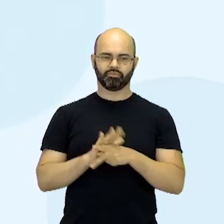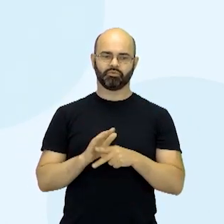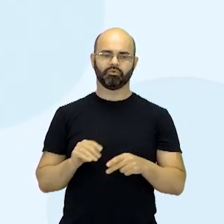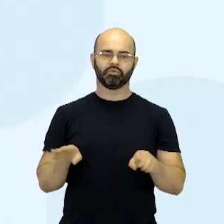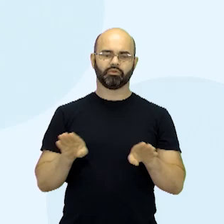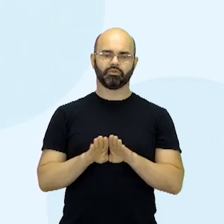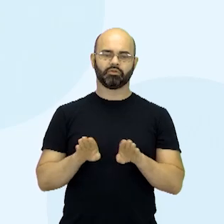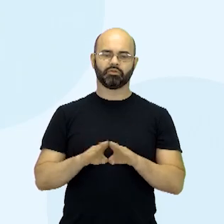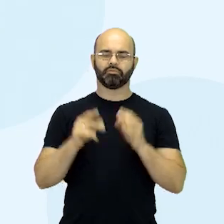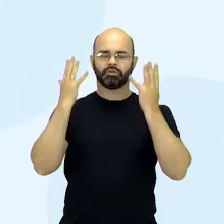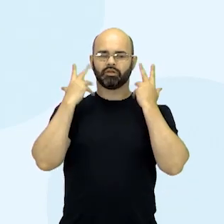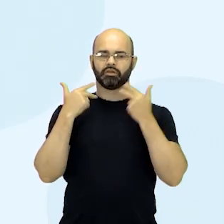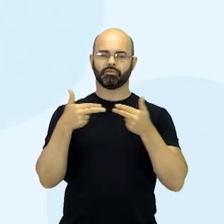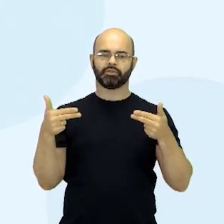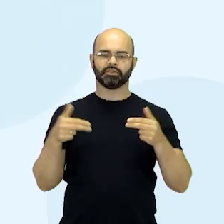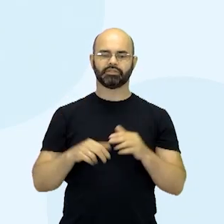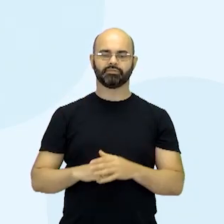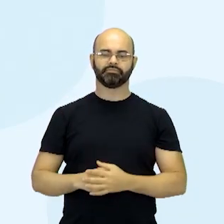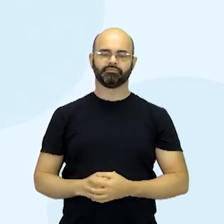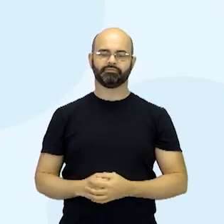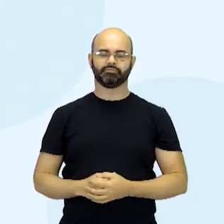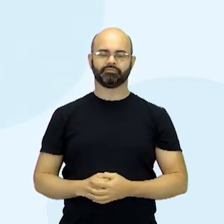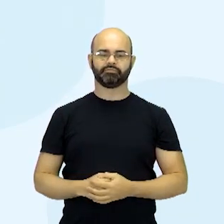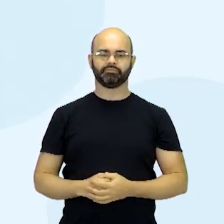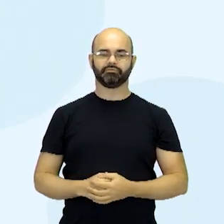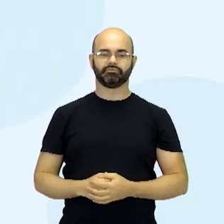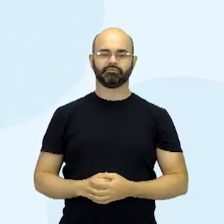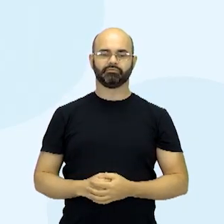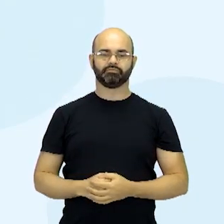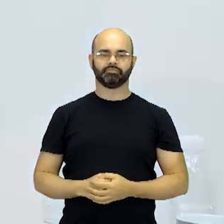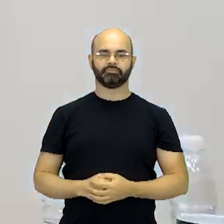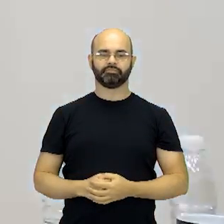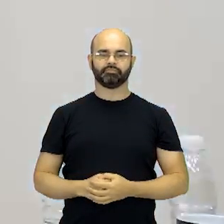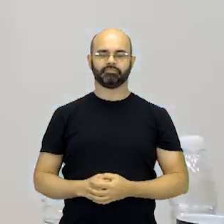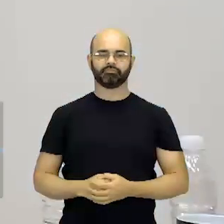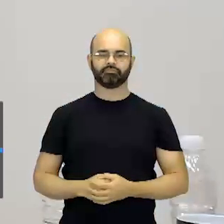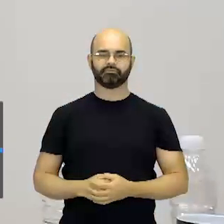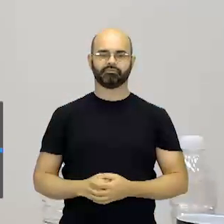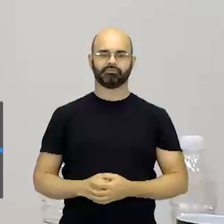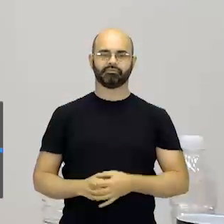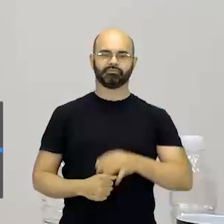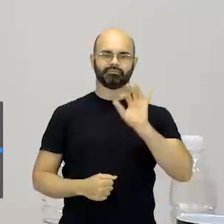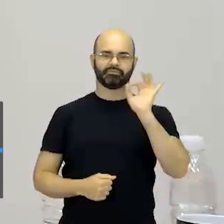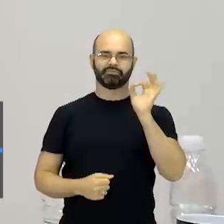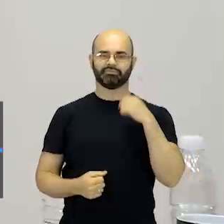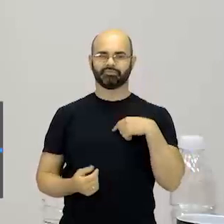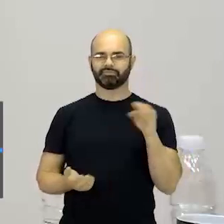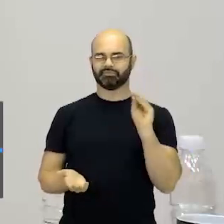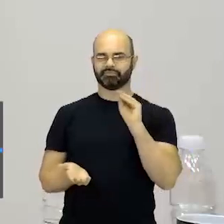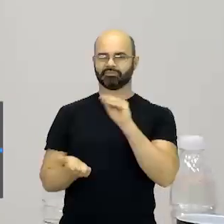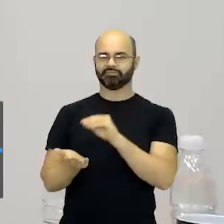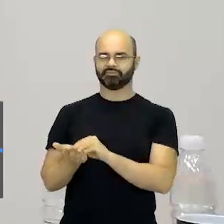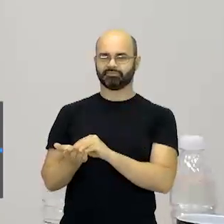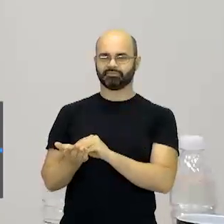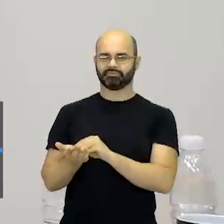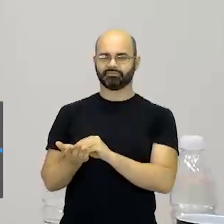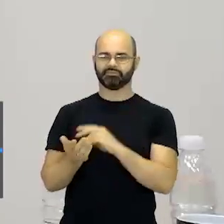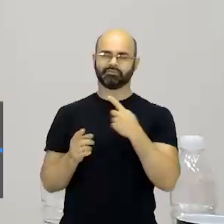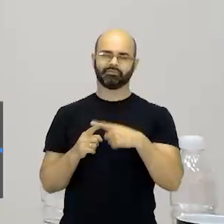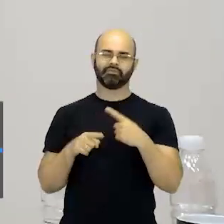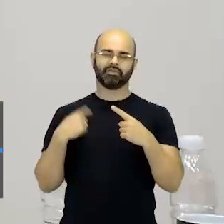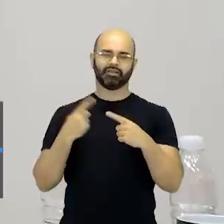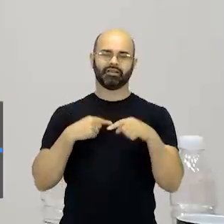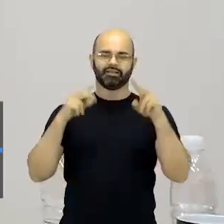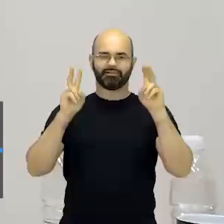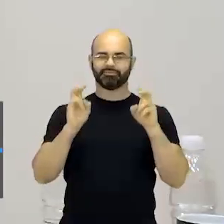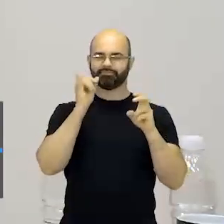e zoomorfos, formas animais. Ótimo, então eu coloquei aí para vocês, já que estamos falando